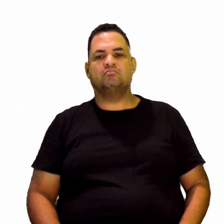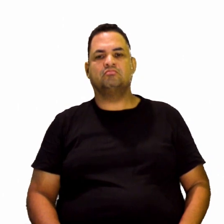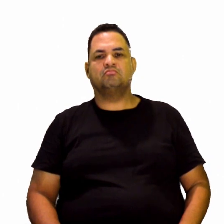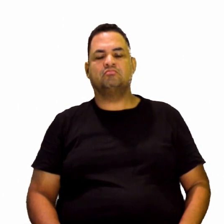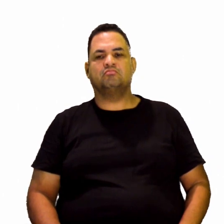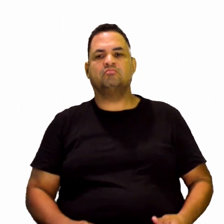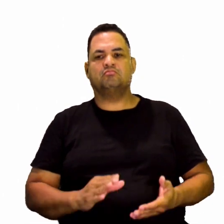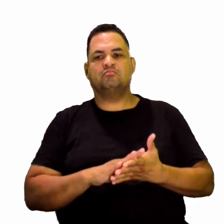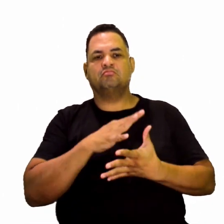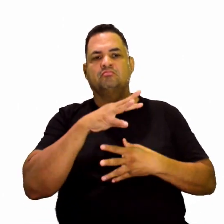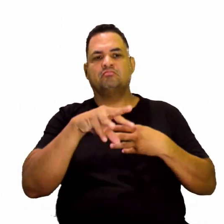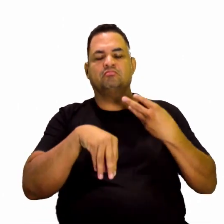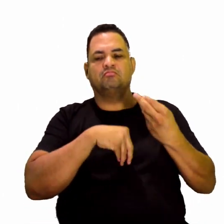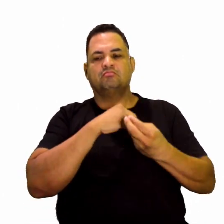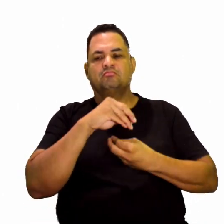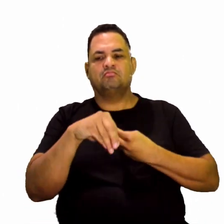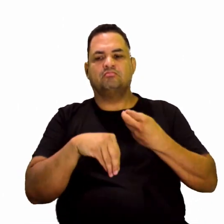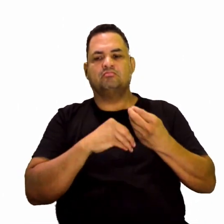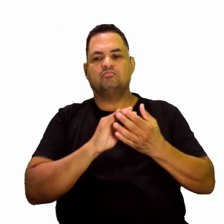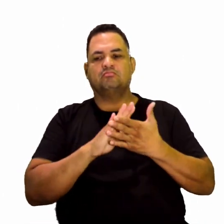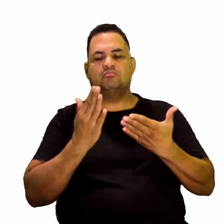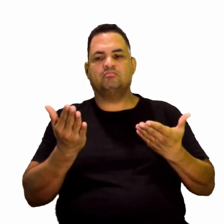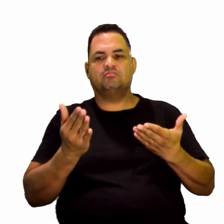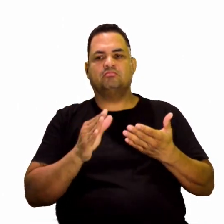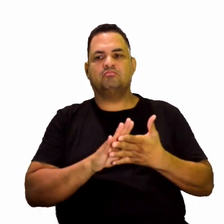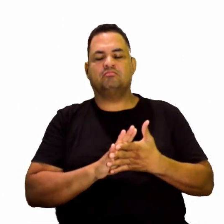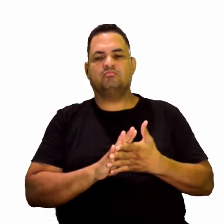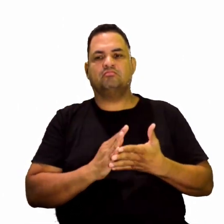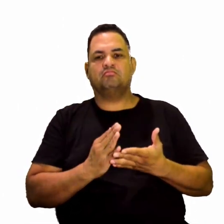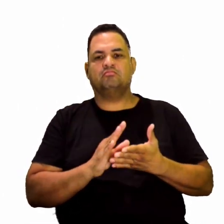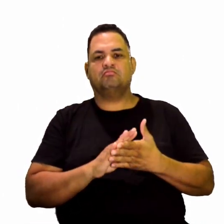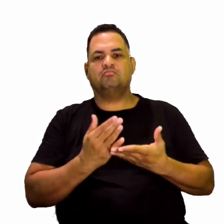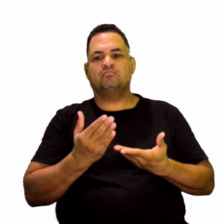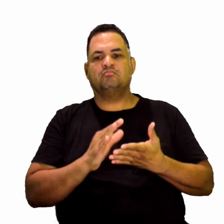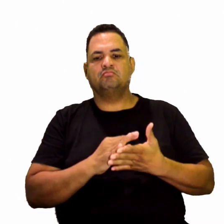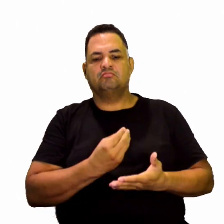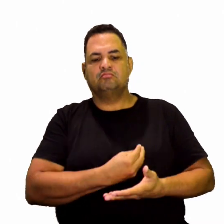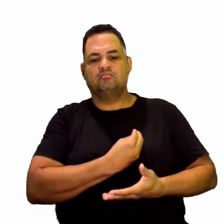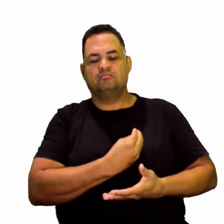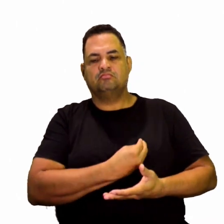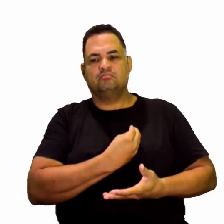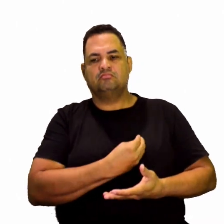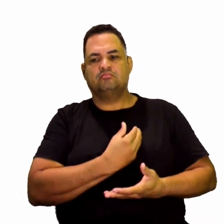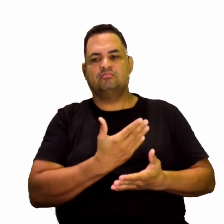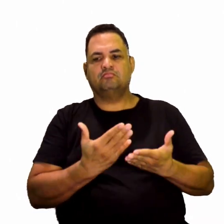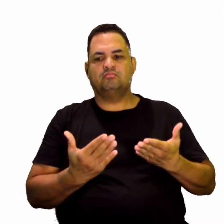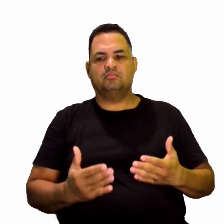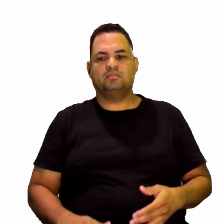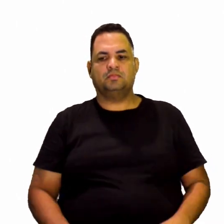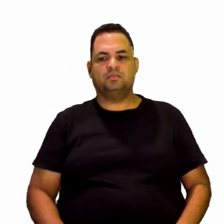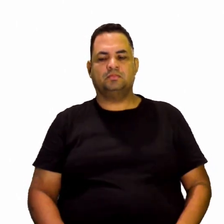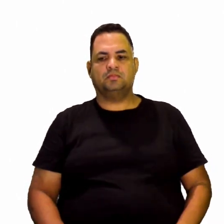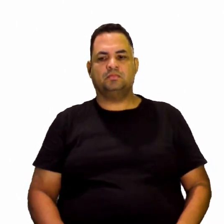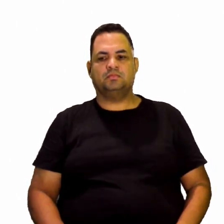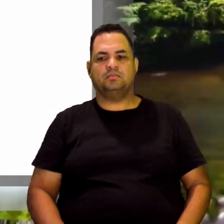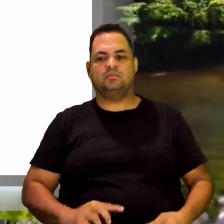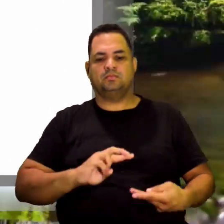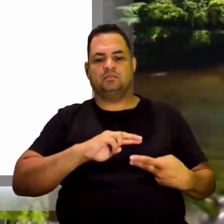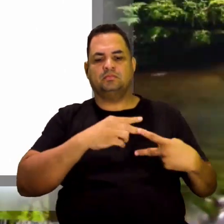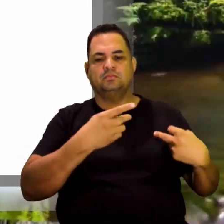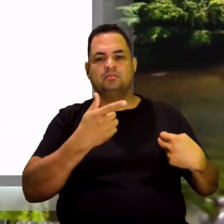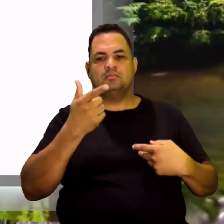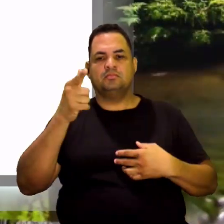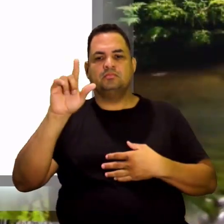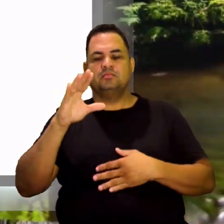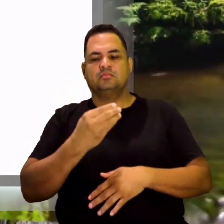tratar, digamos assim, da mistura entre determinados organismos e o DNA de